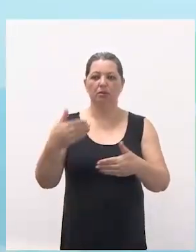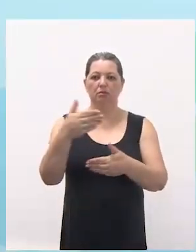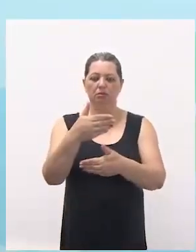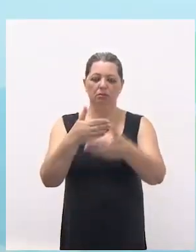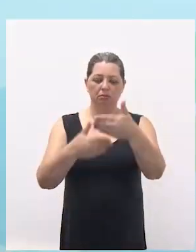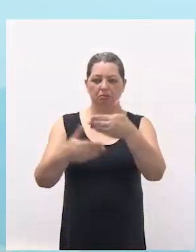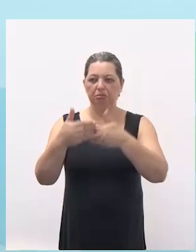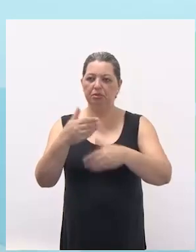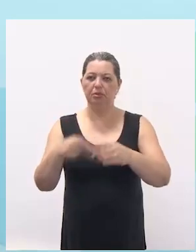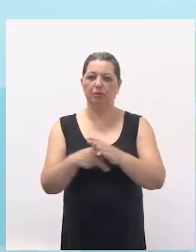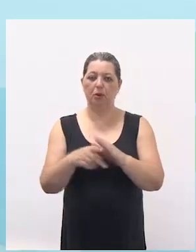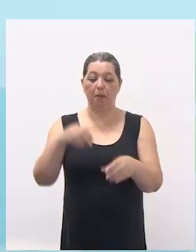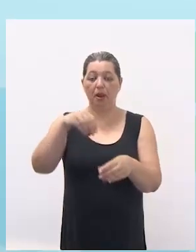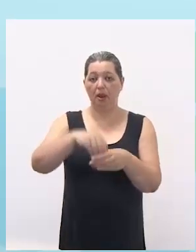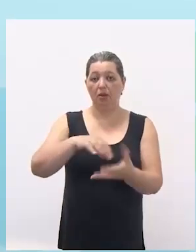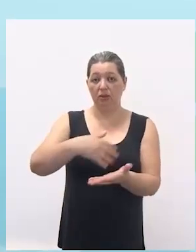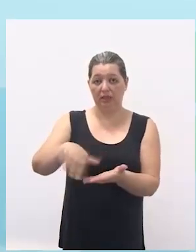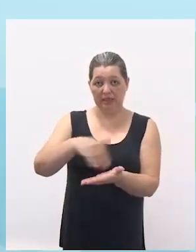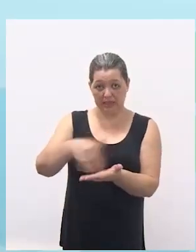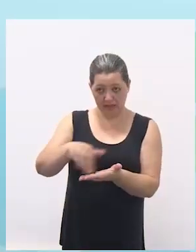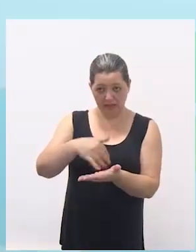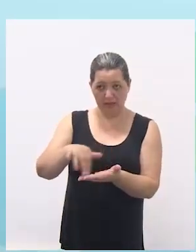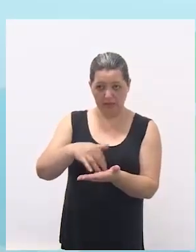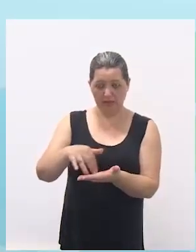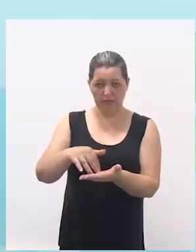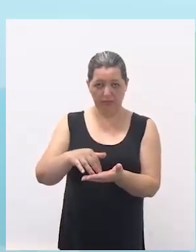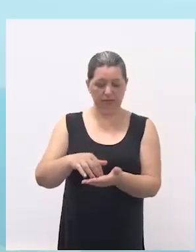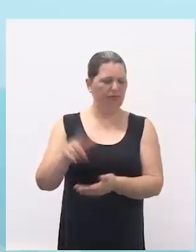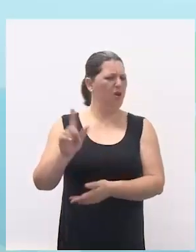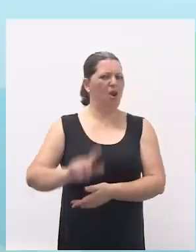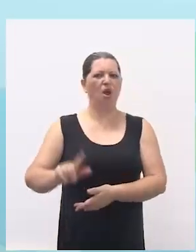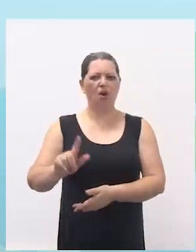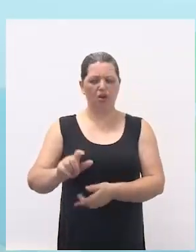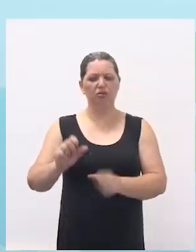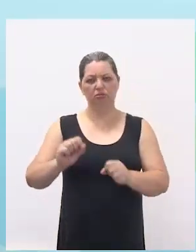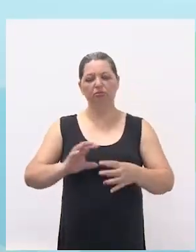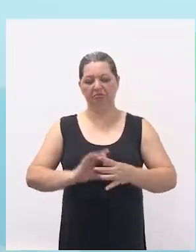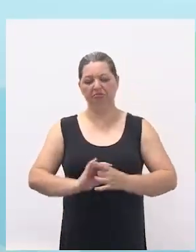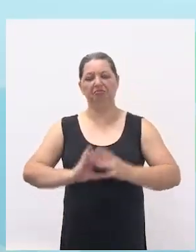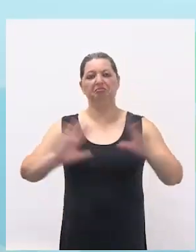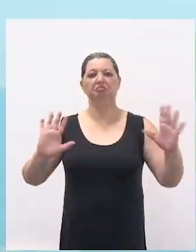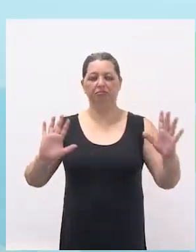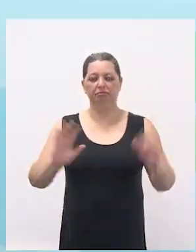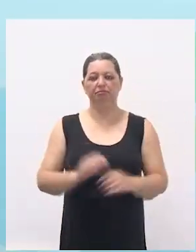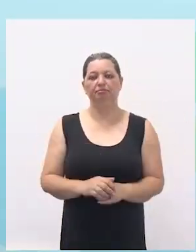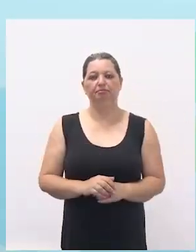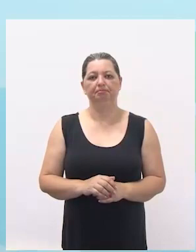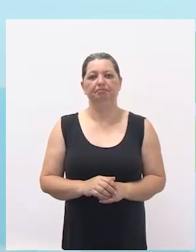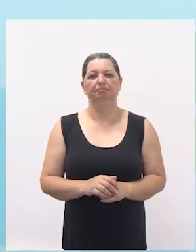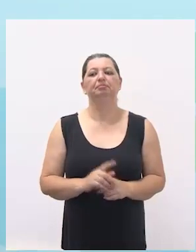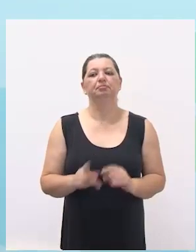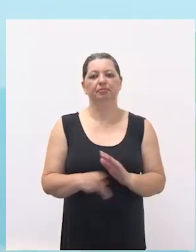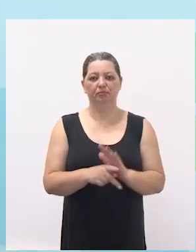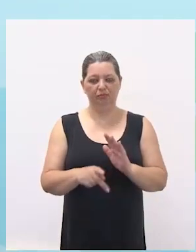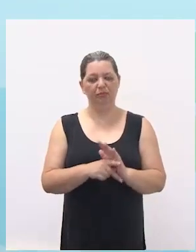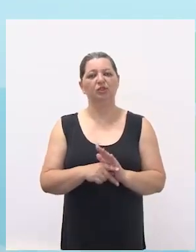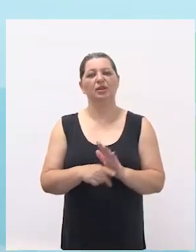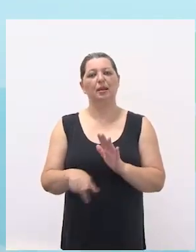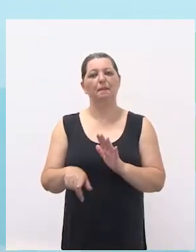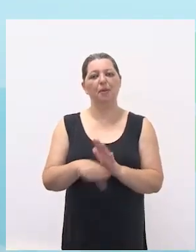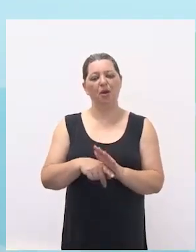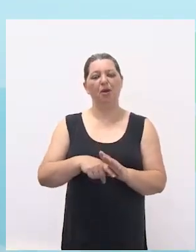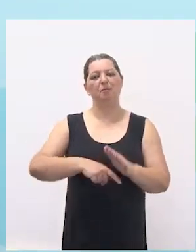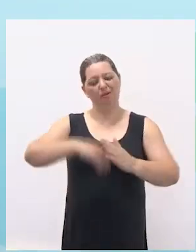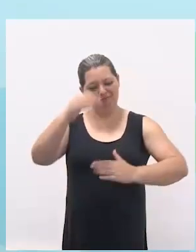dentro da secretaria, principalmente a interface com a sede? Lógico, é isso que a gente quer mostrar para vocês, o mão na massa, né? A